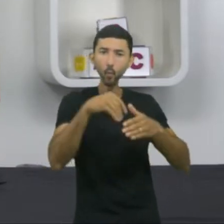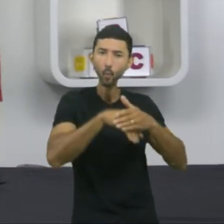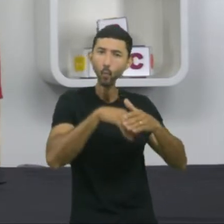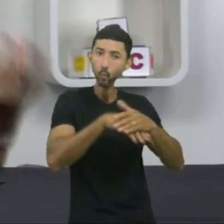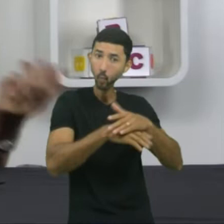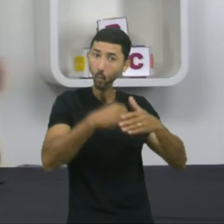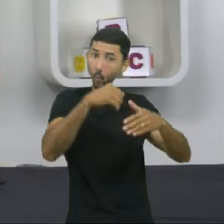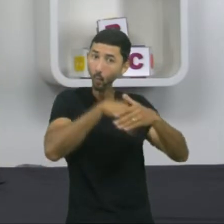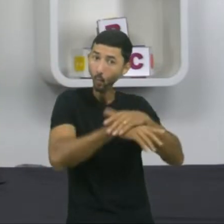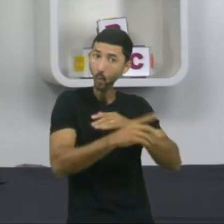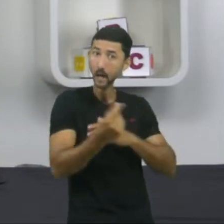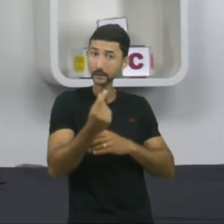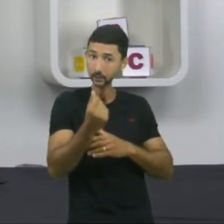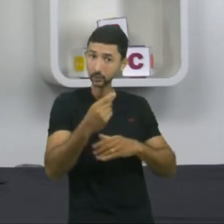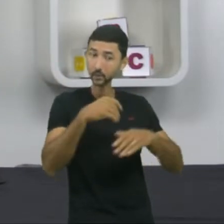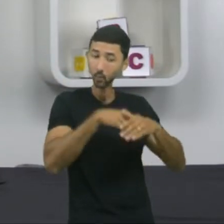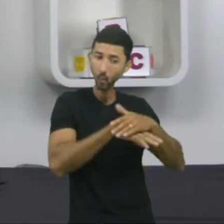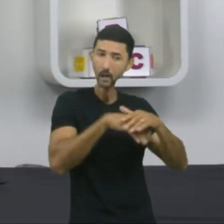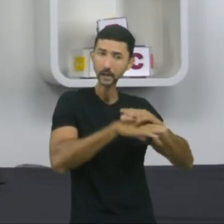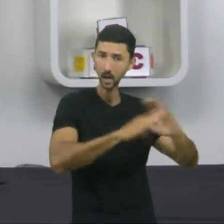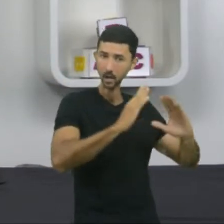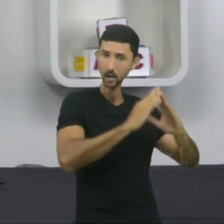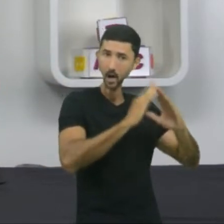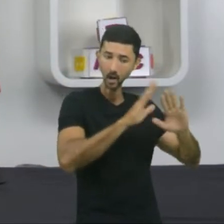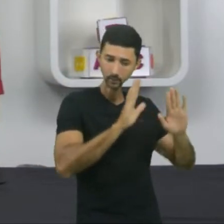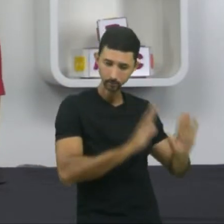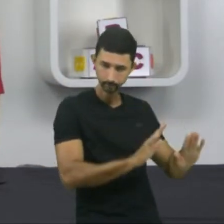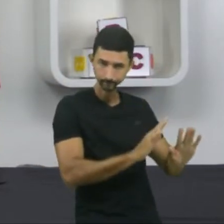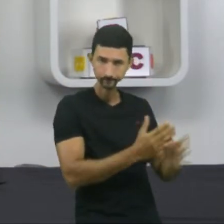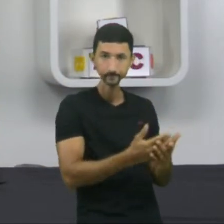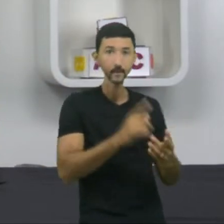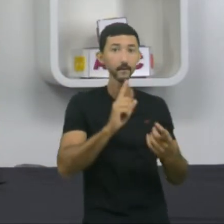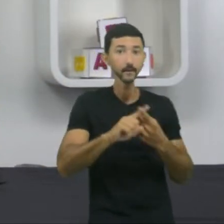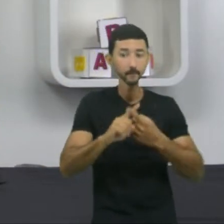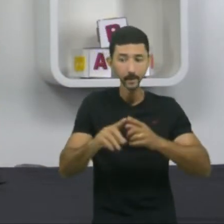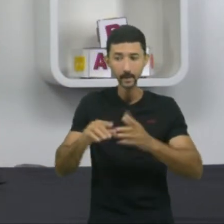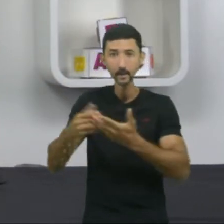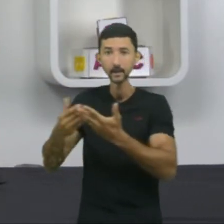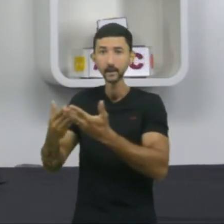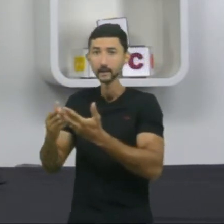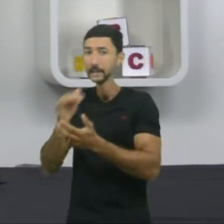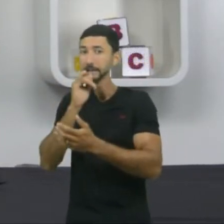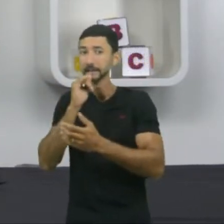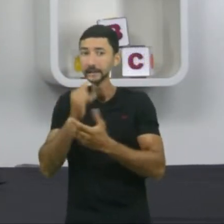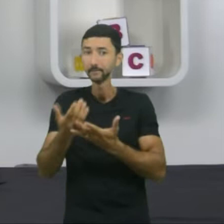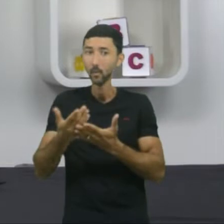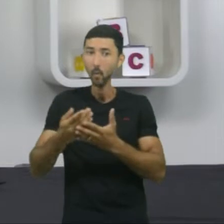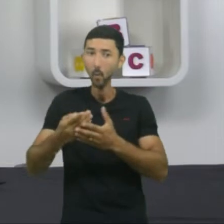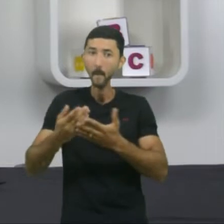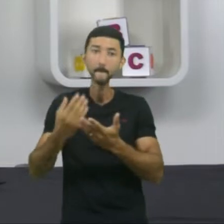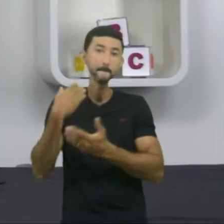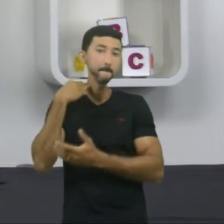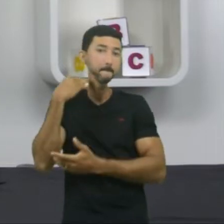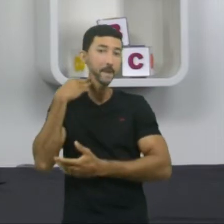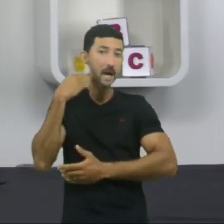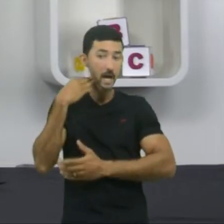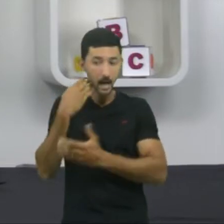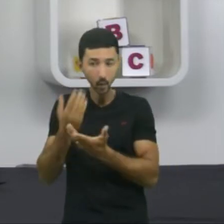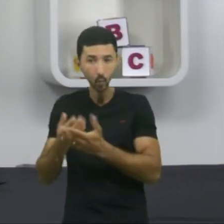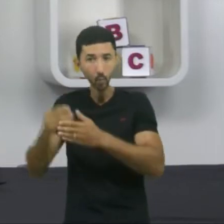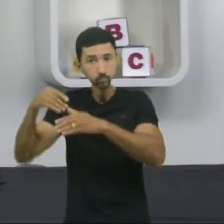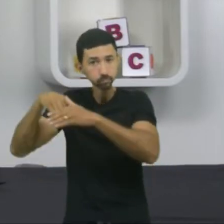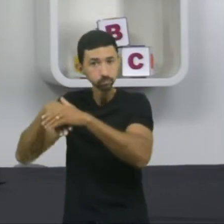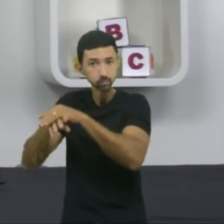e guardar esse dinheiro em casa e a diferença de você abrir uma caderneta de